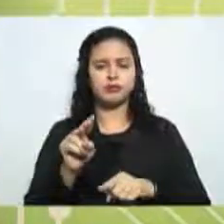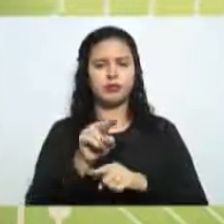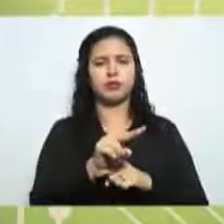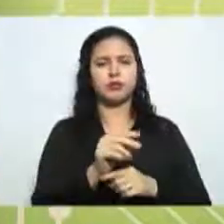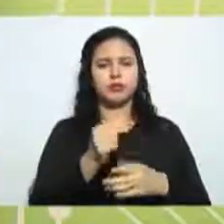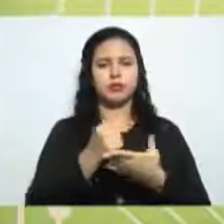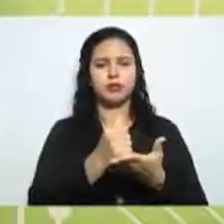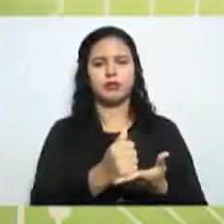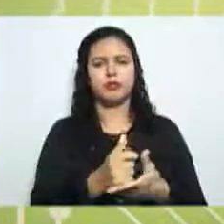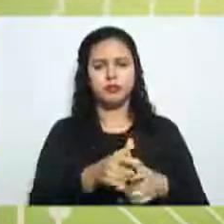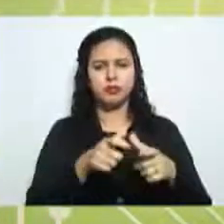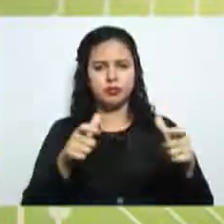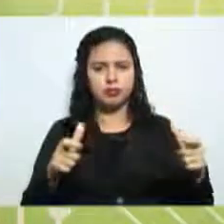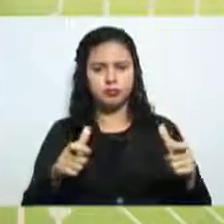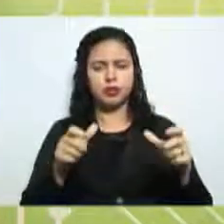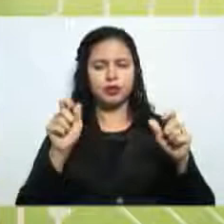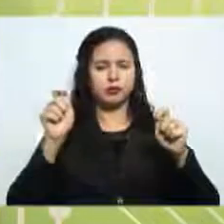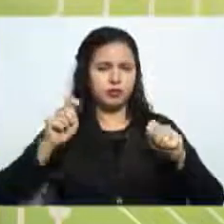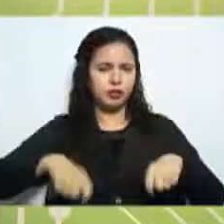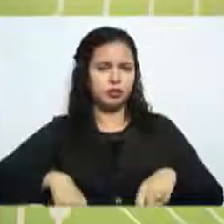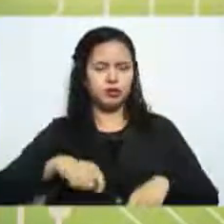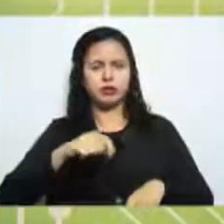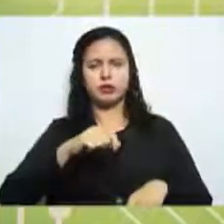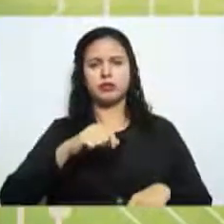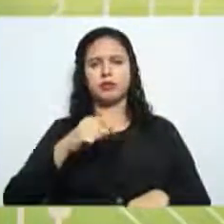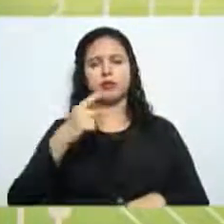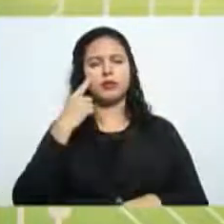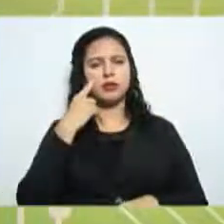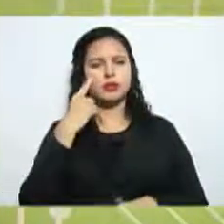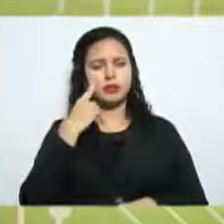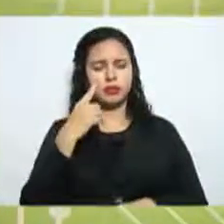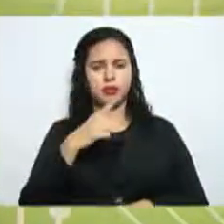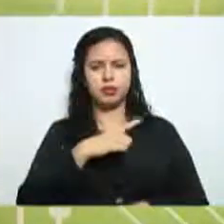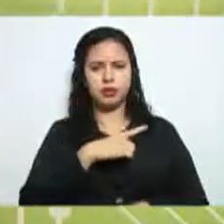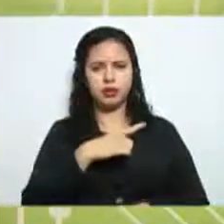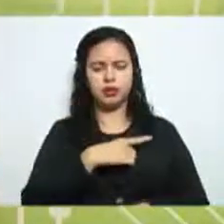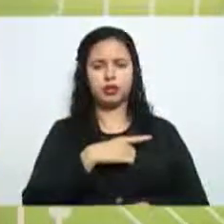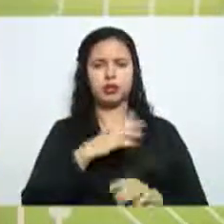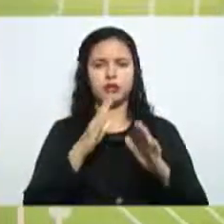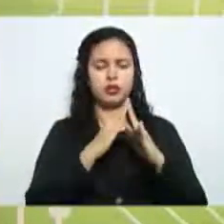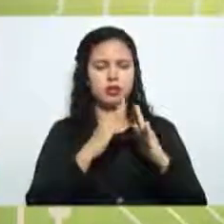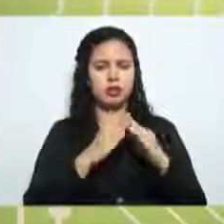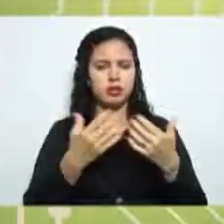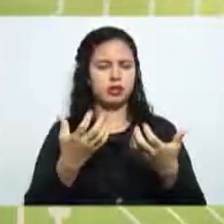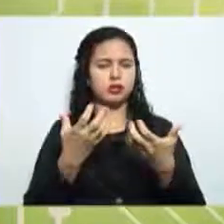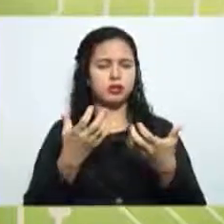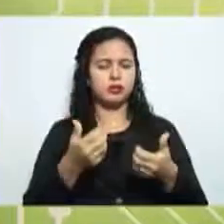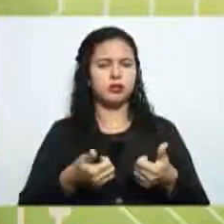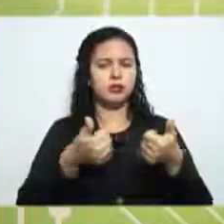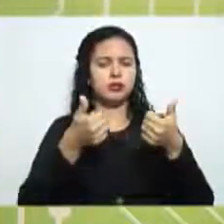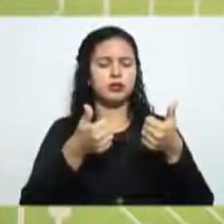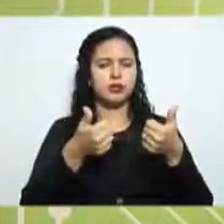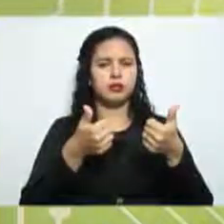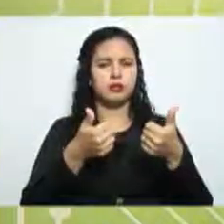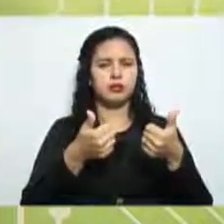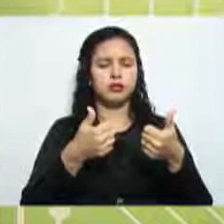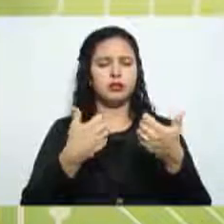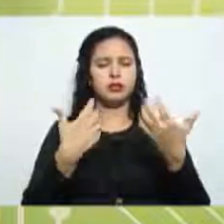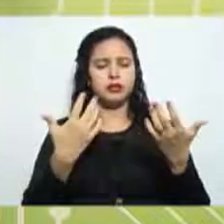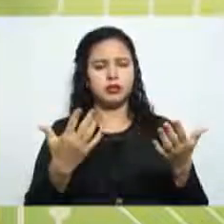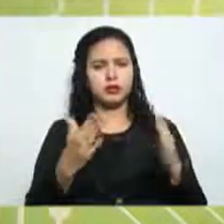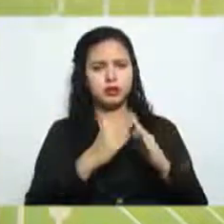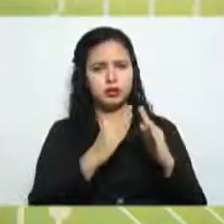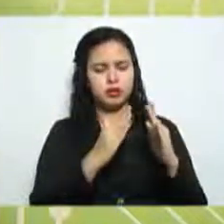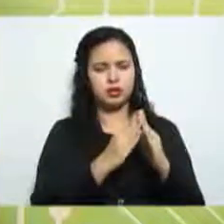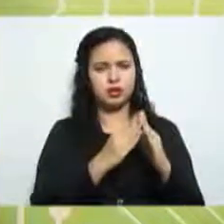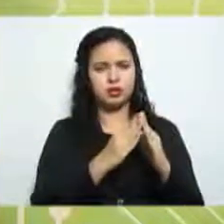melhoria da região. Você pode imaginar, se você tem uma terra que você trabalha, se você tem uma casa que você quer melhorar, uma coisa é você fazer melhoria numa casa que não